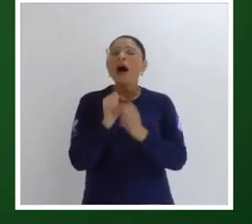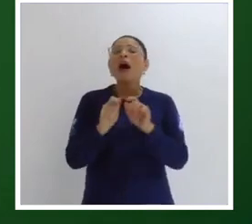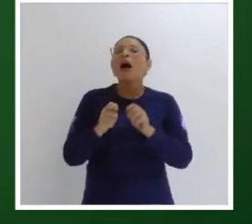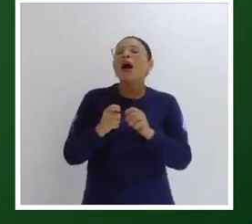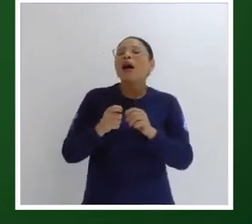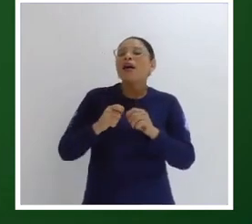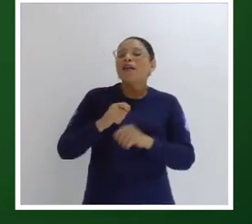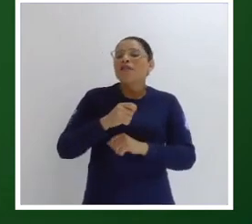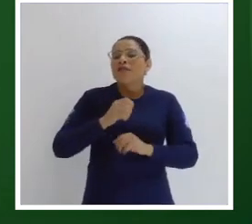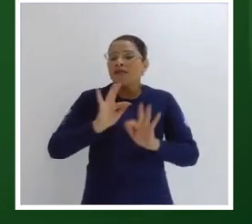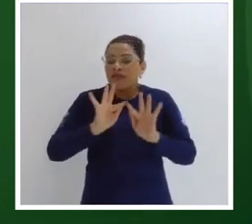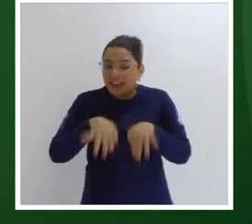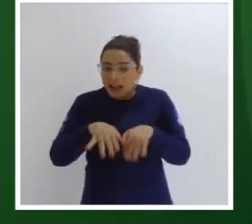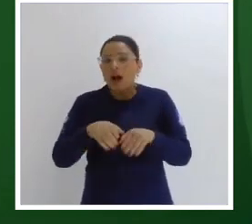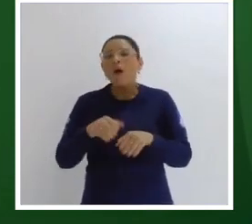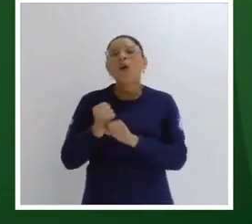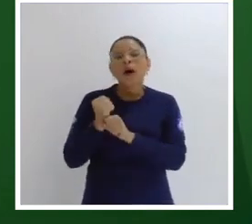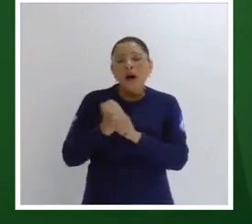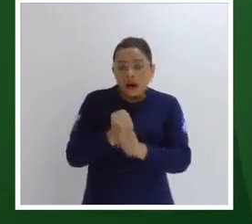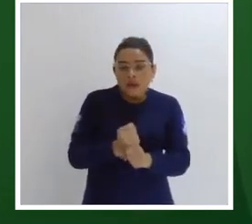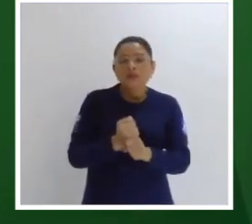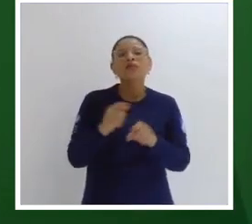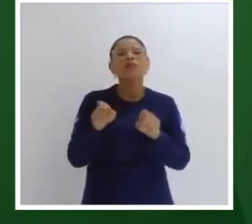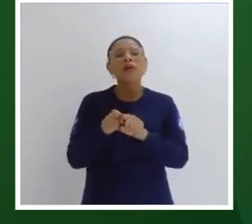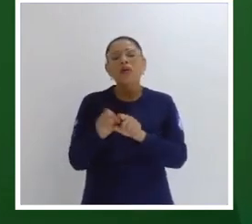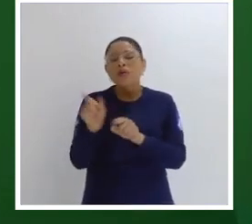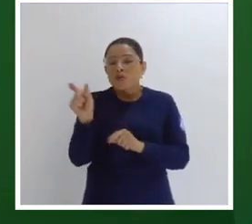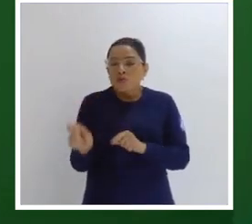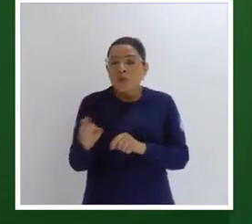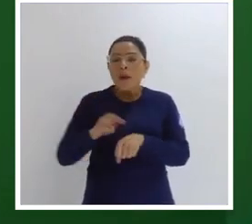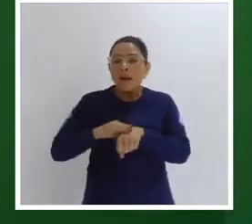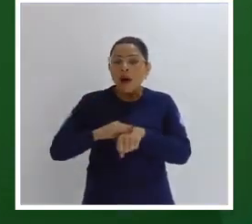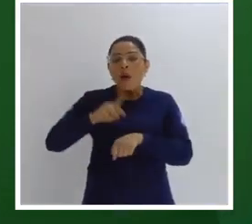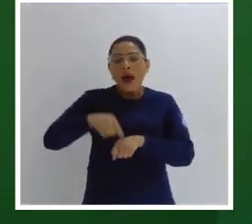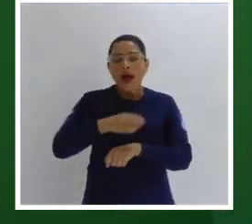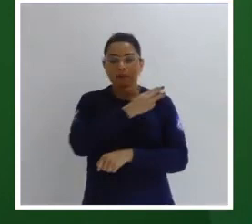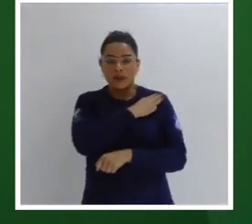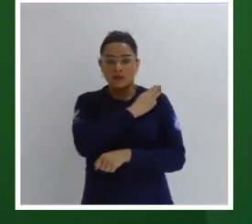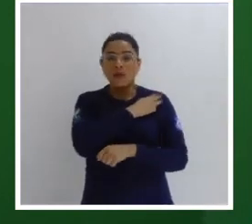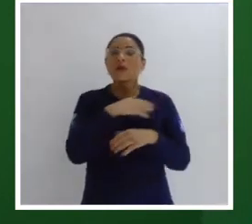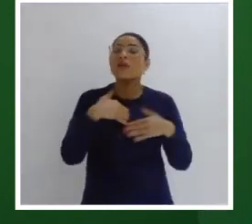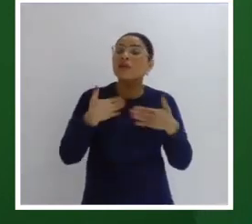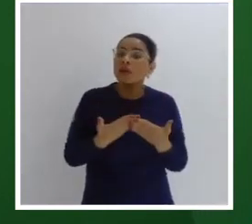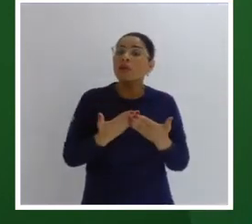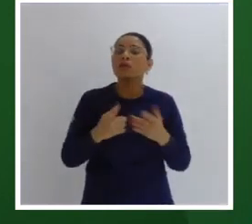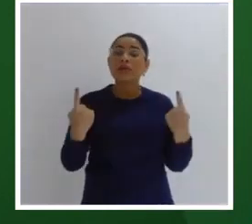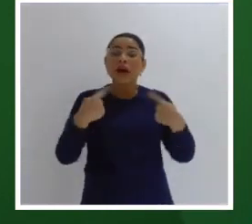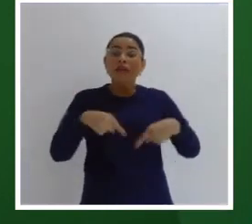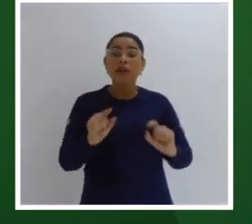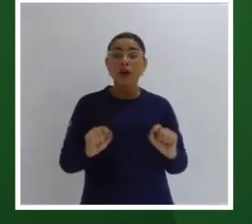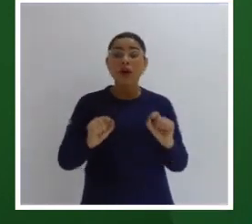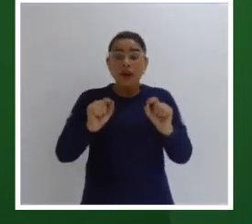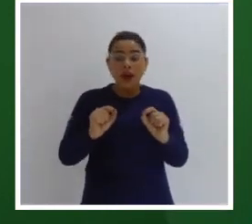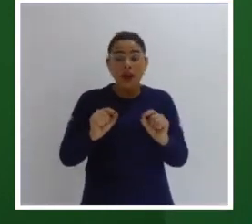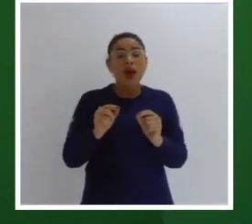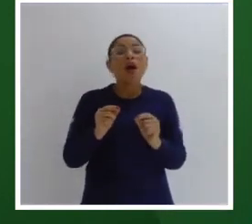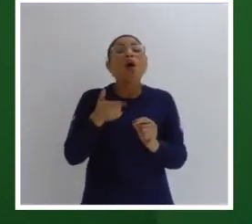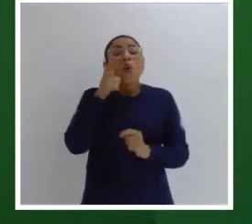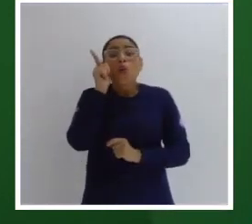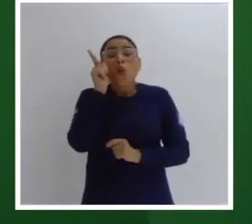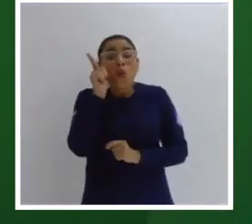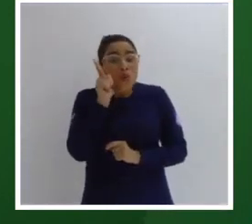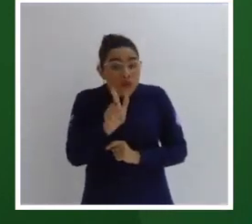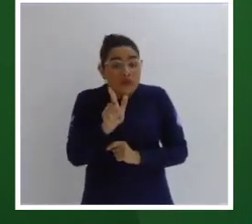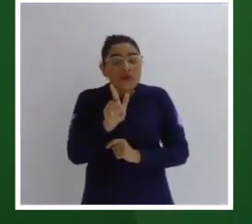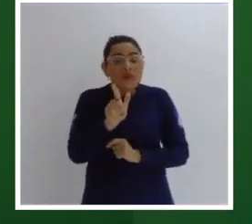o ensino médio então ali a gente percebe que o nosso grande desafio é manter este aluno que entrou